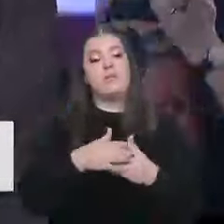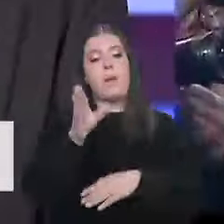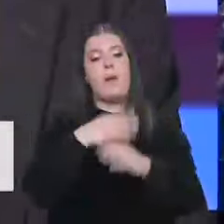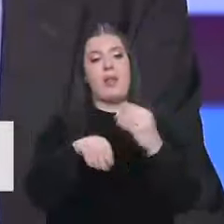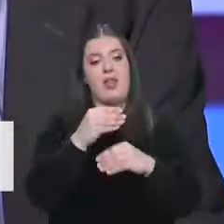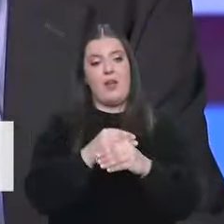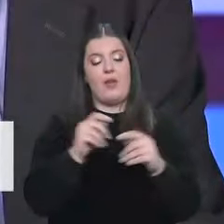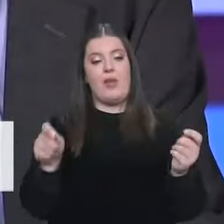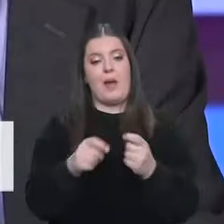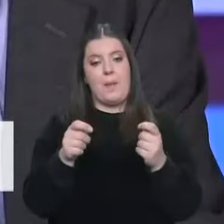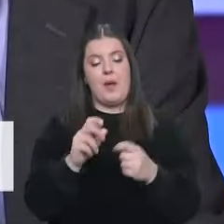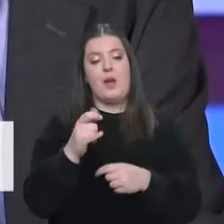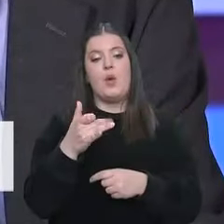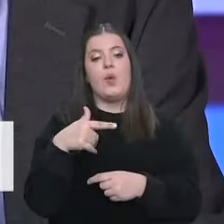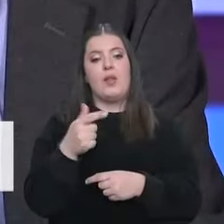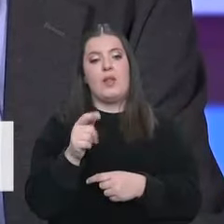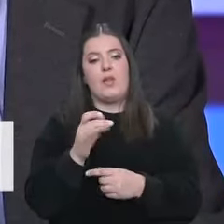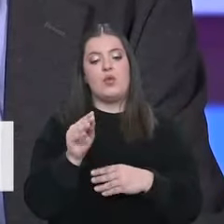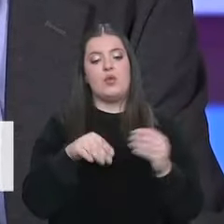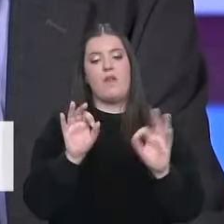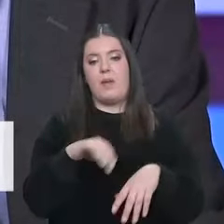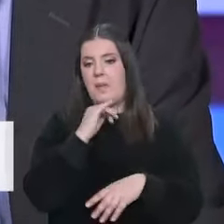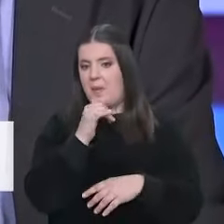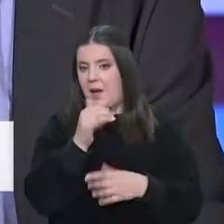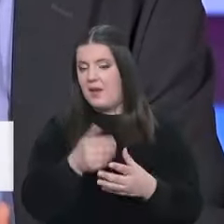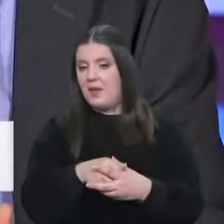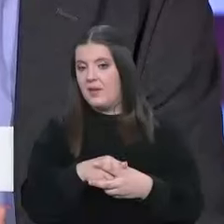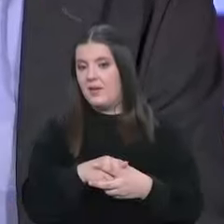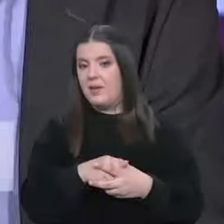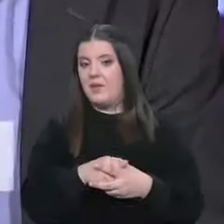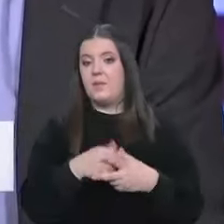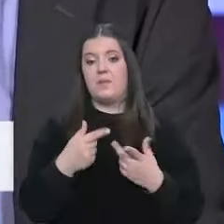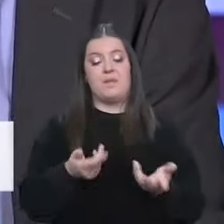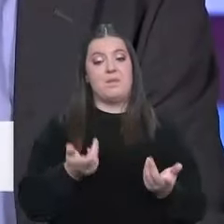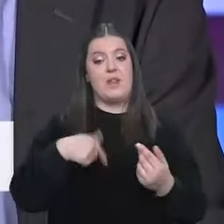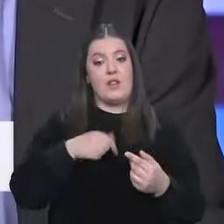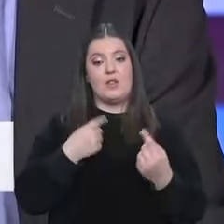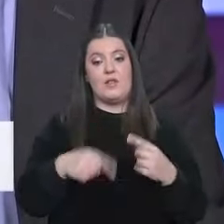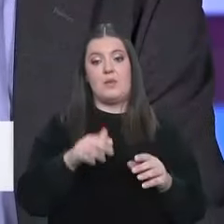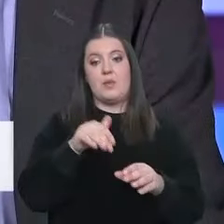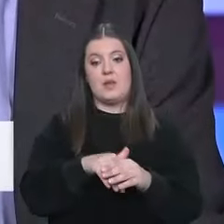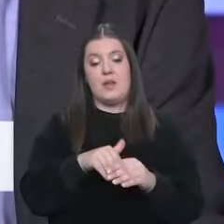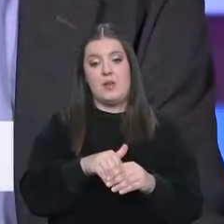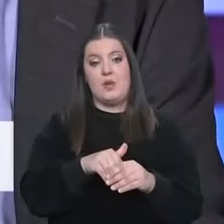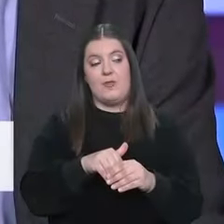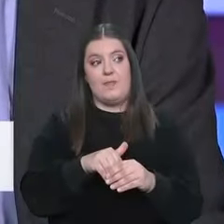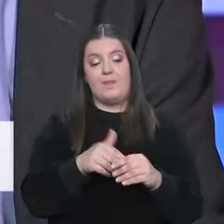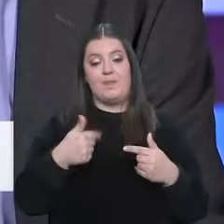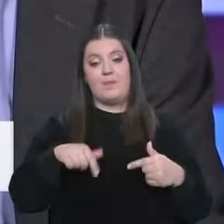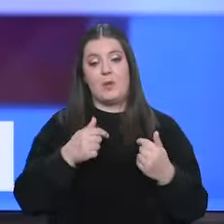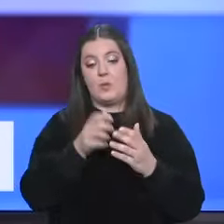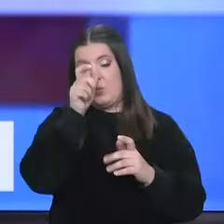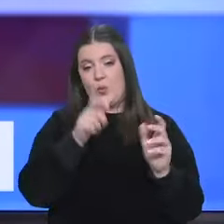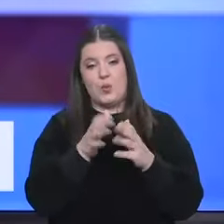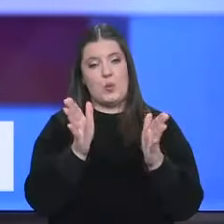da campanha eleitoral Rui Tavares o jogo ainda não acabou oa nós tivemos umas eleições nas quais Eh toda a